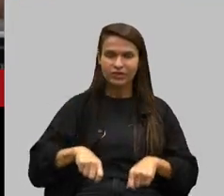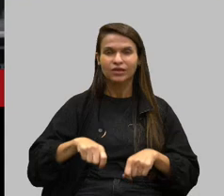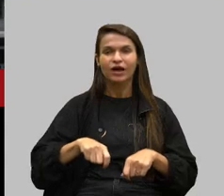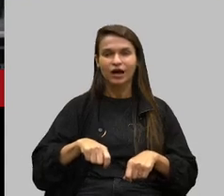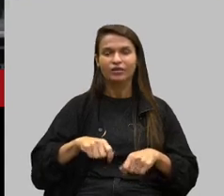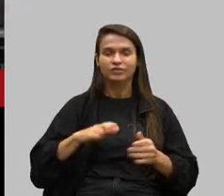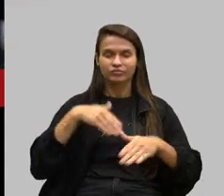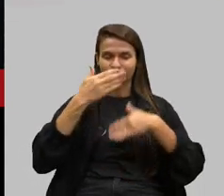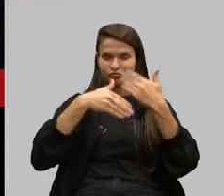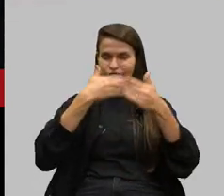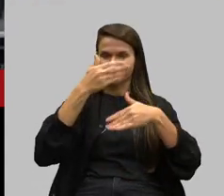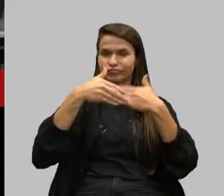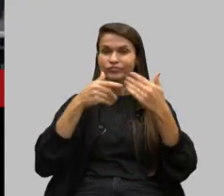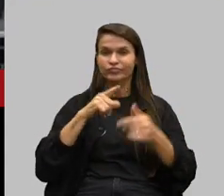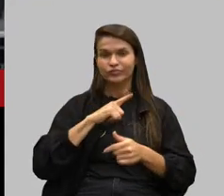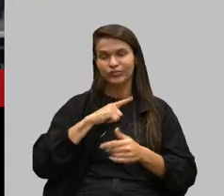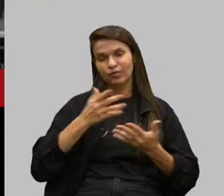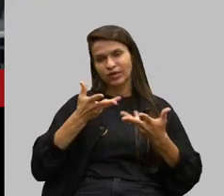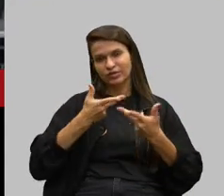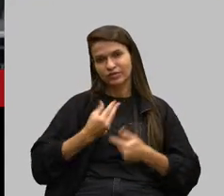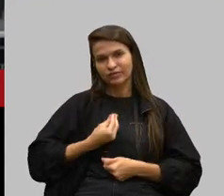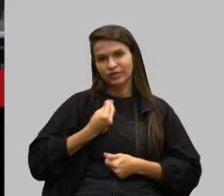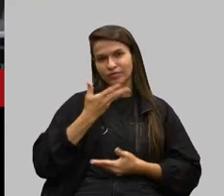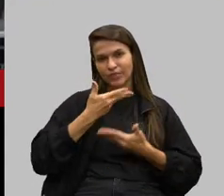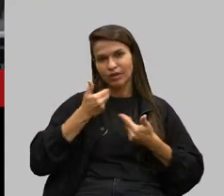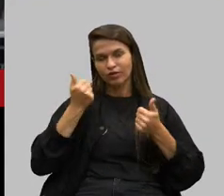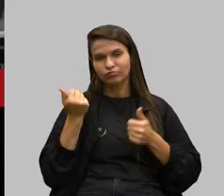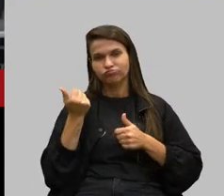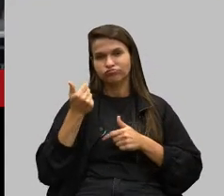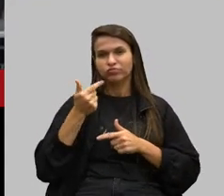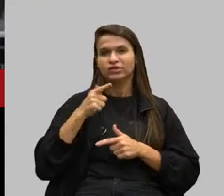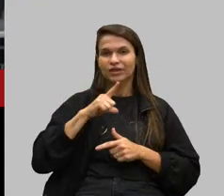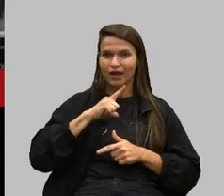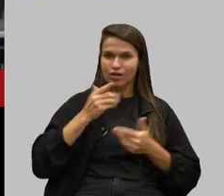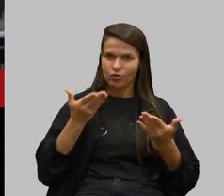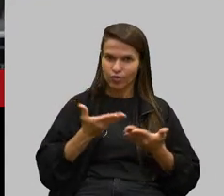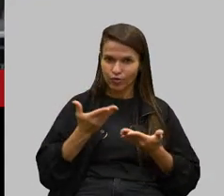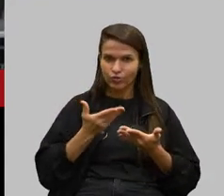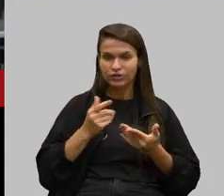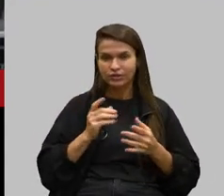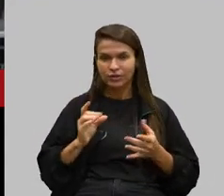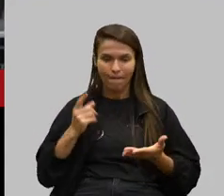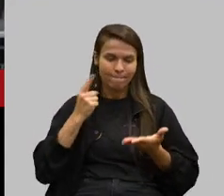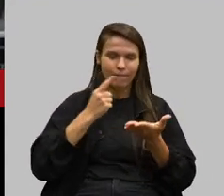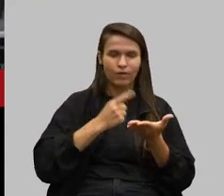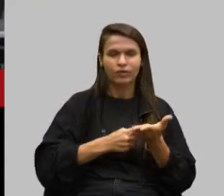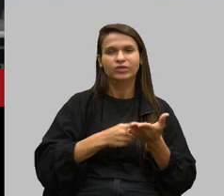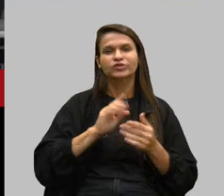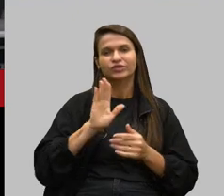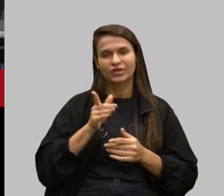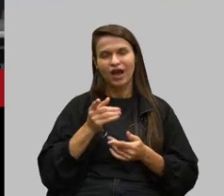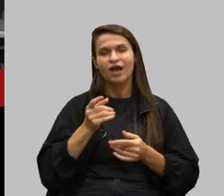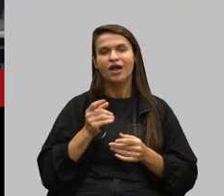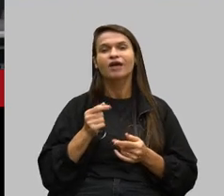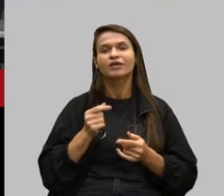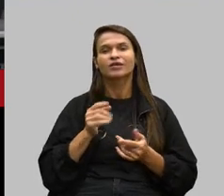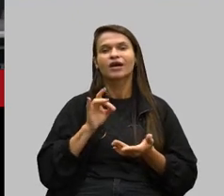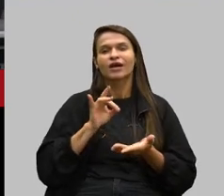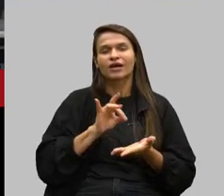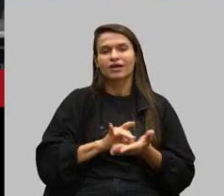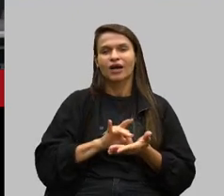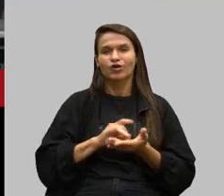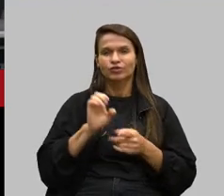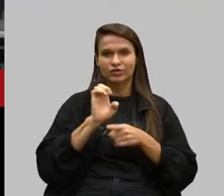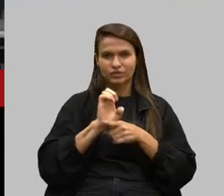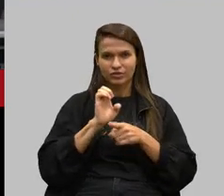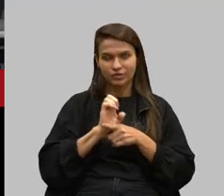se desenvolver e ter uma qualidade de vida melhor do que a que ela tem hoje então esse acordo também já é uma realidade no nosso estado e se